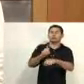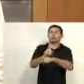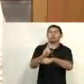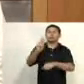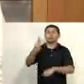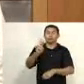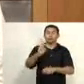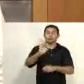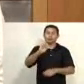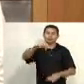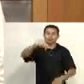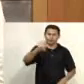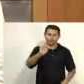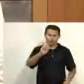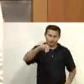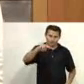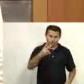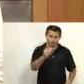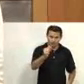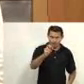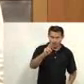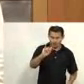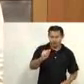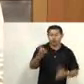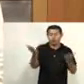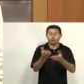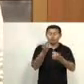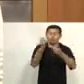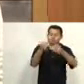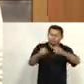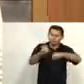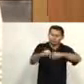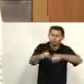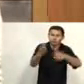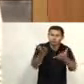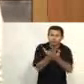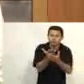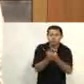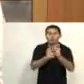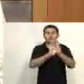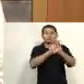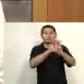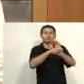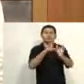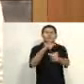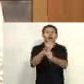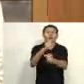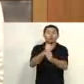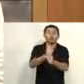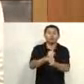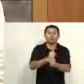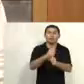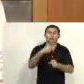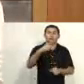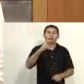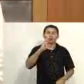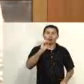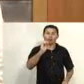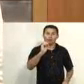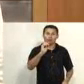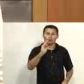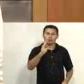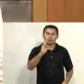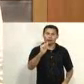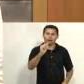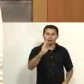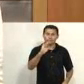Engenharia e estaremos trabalhando hoje, nessa teleaula de hoje, com os conceitos do cálculo de probabilidade utilizando a